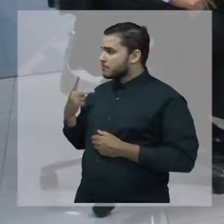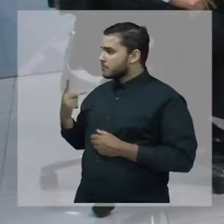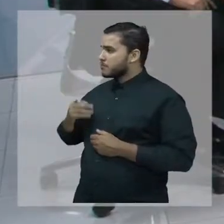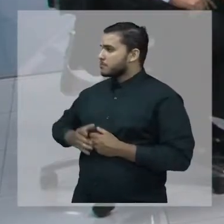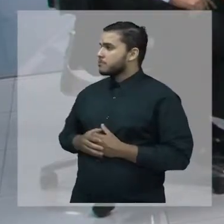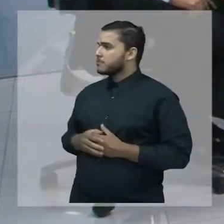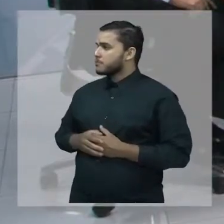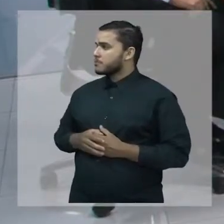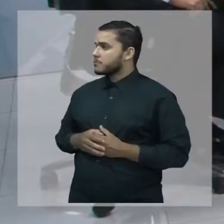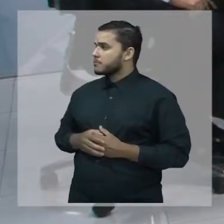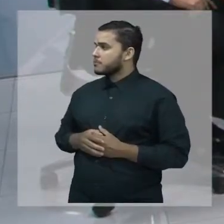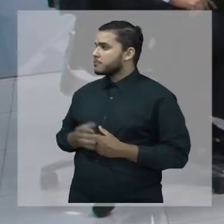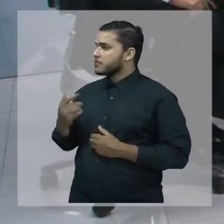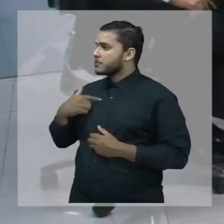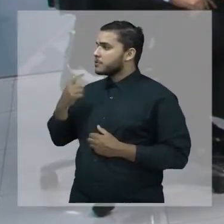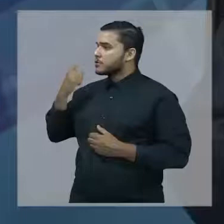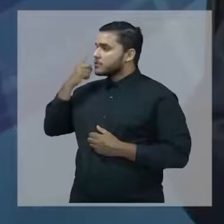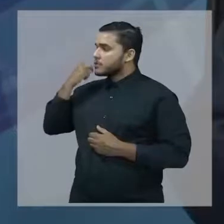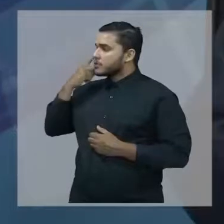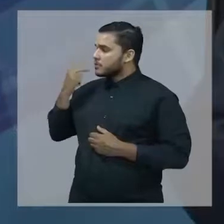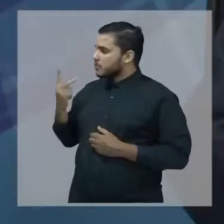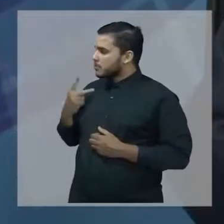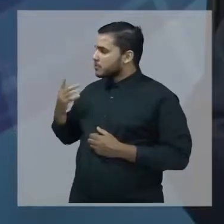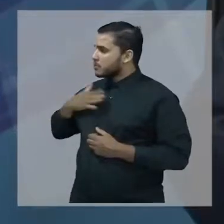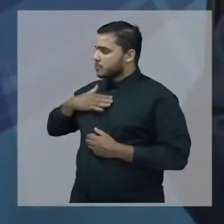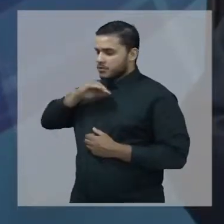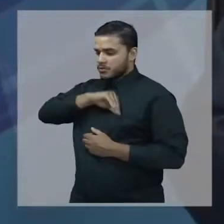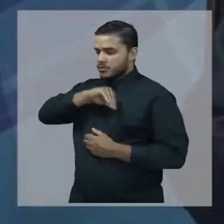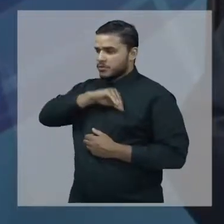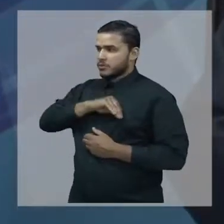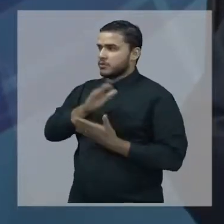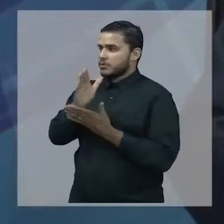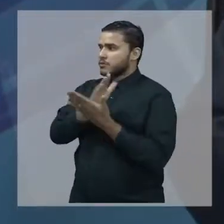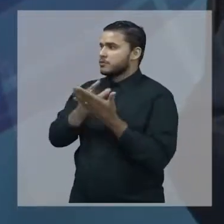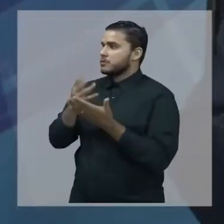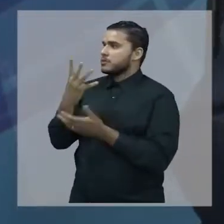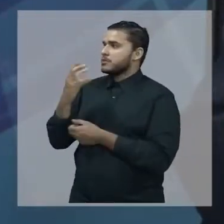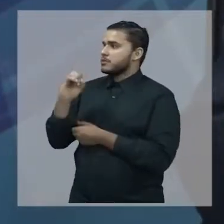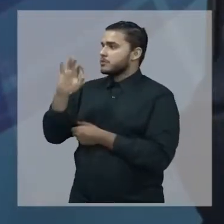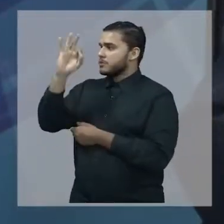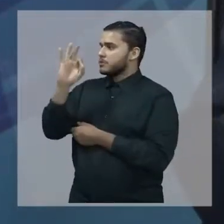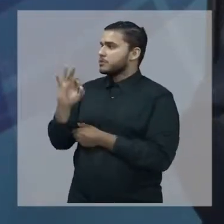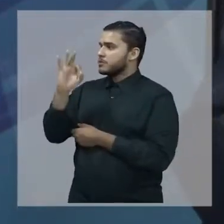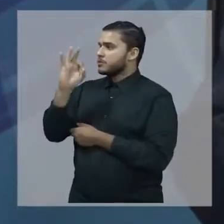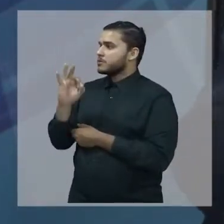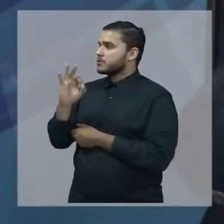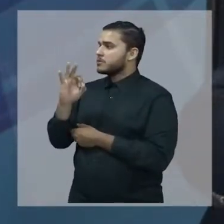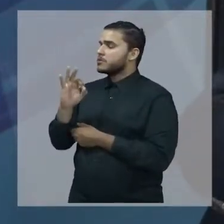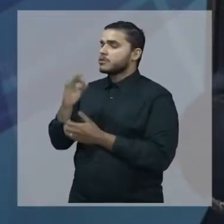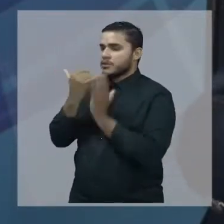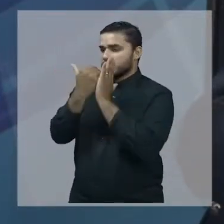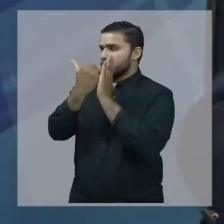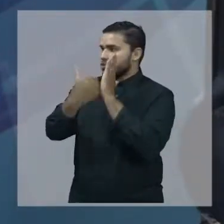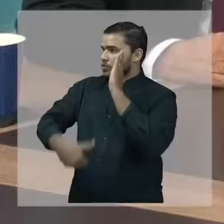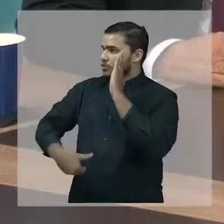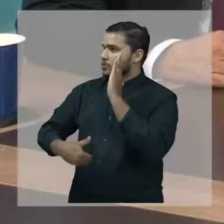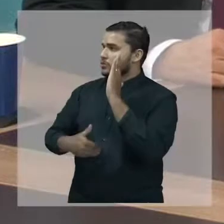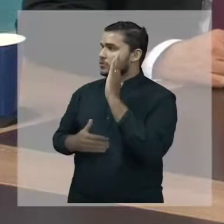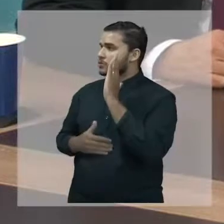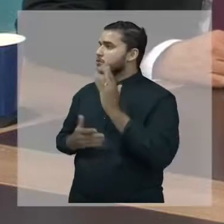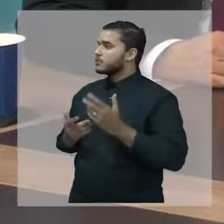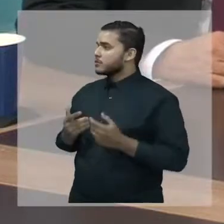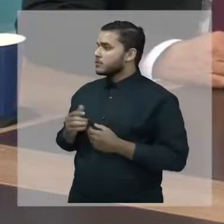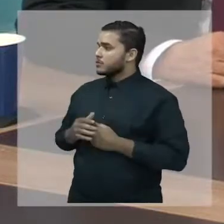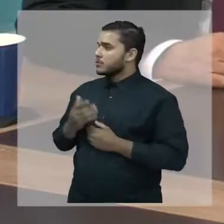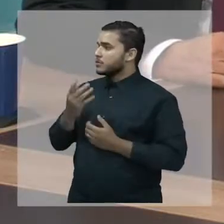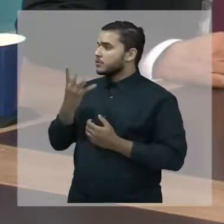conheço. Nós somos sócios, né, do Estado. Eu, por exemplo, do meu salário, 40% na hora vem no meu